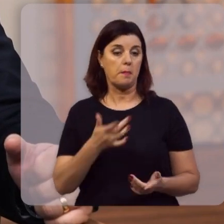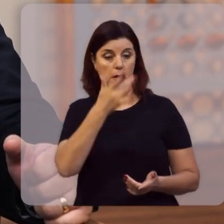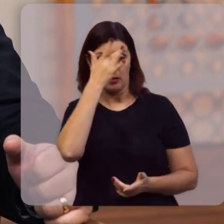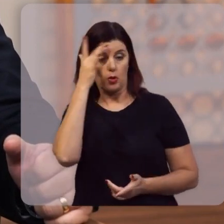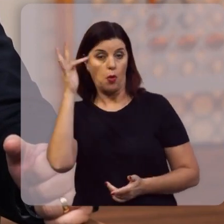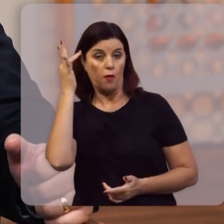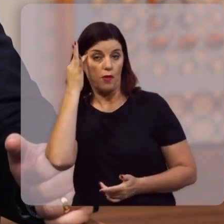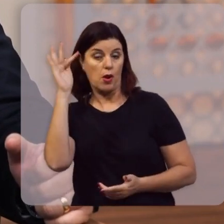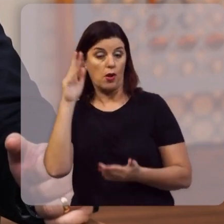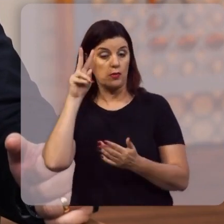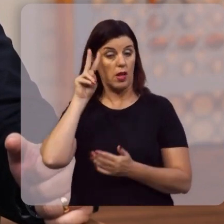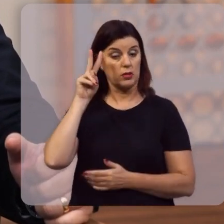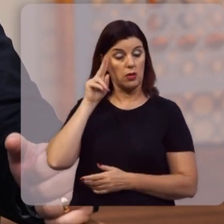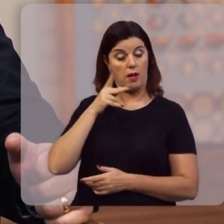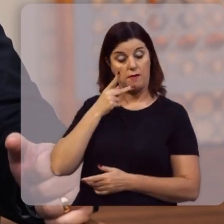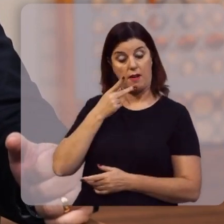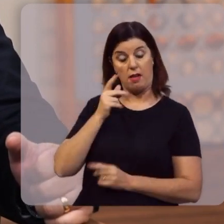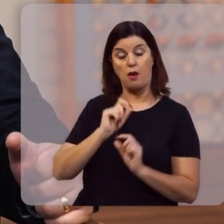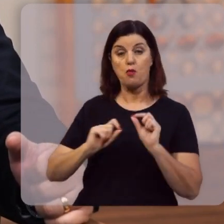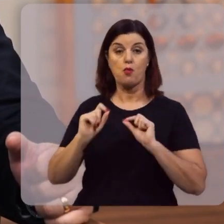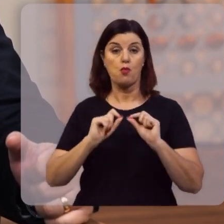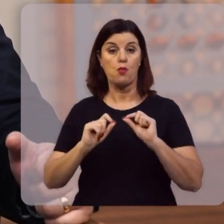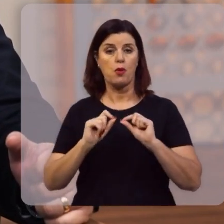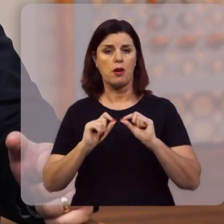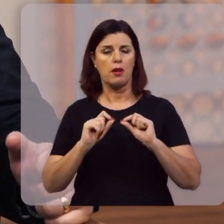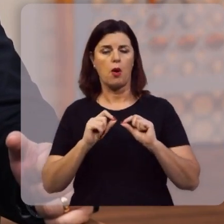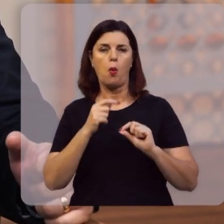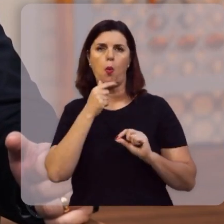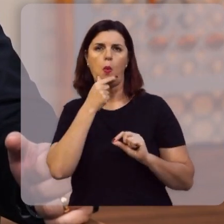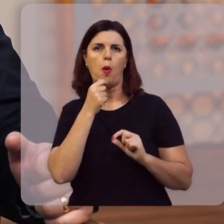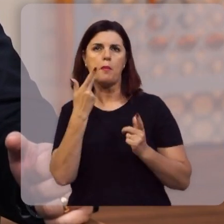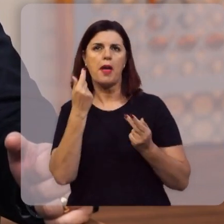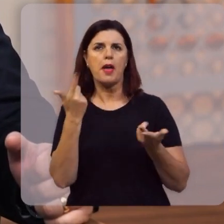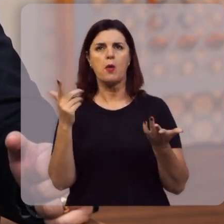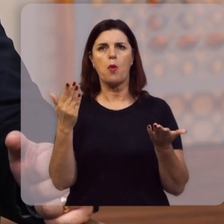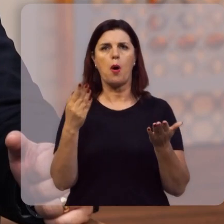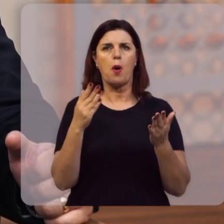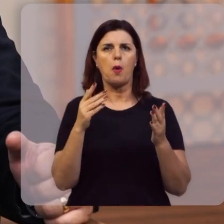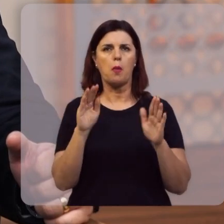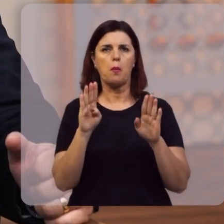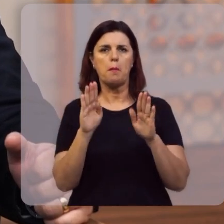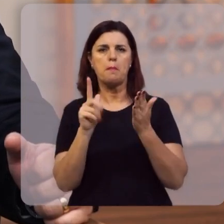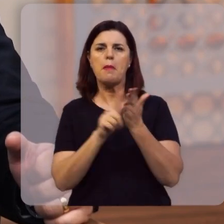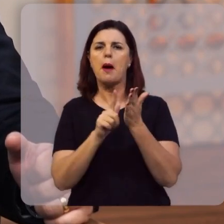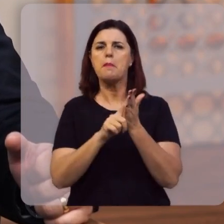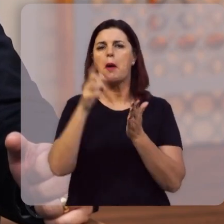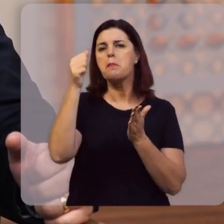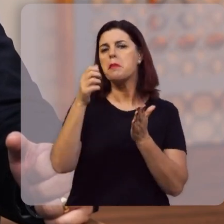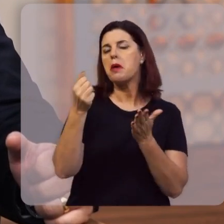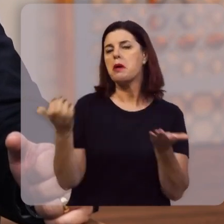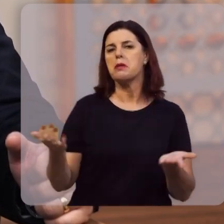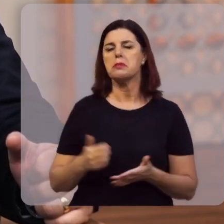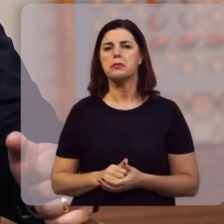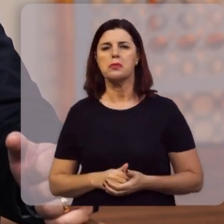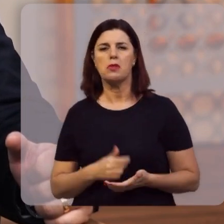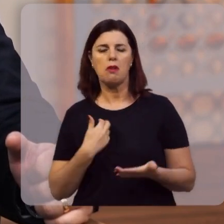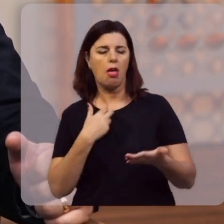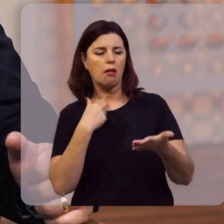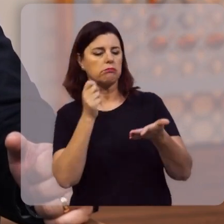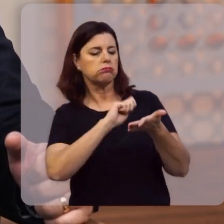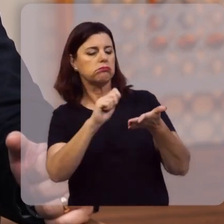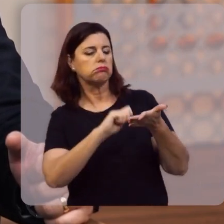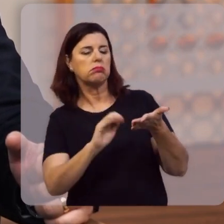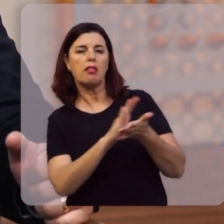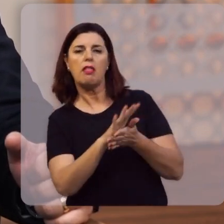da história que diziam que o homem é uma tábula rasa. Erraram os pensadores da história que disseram